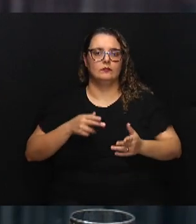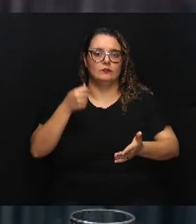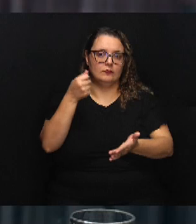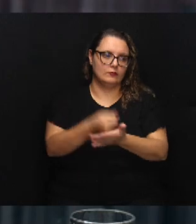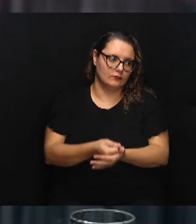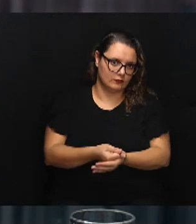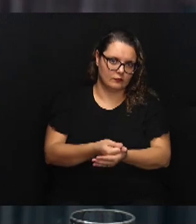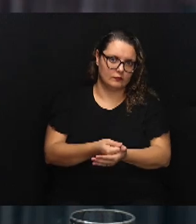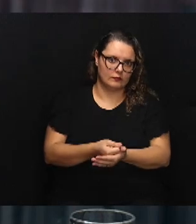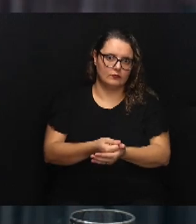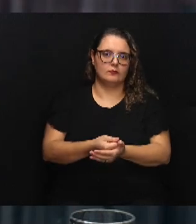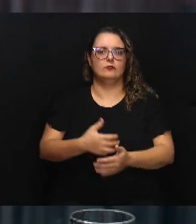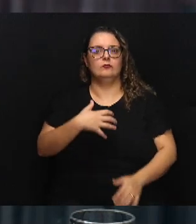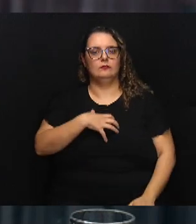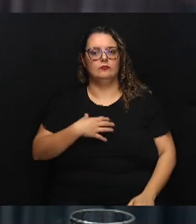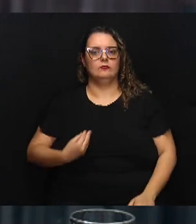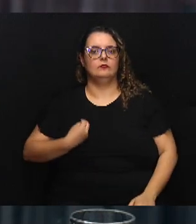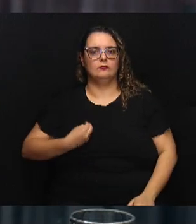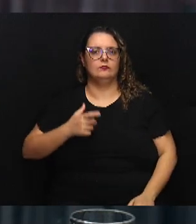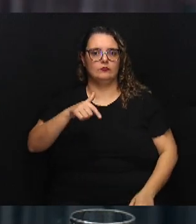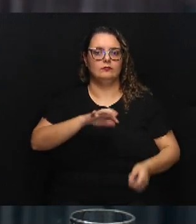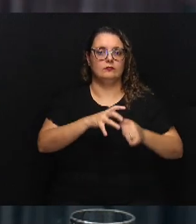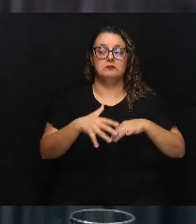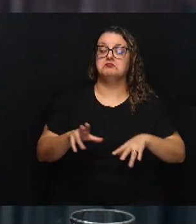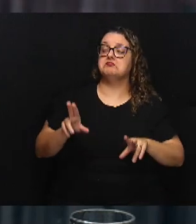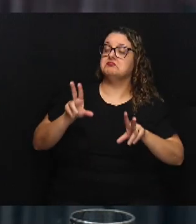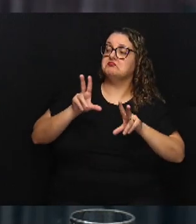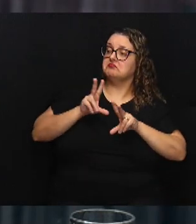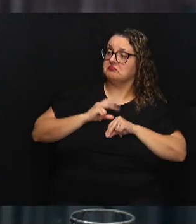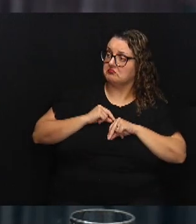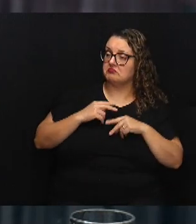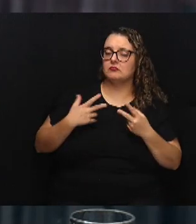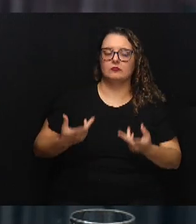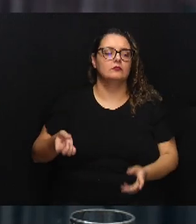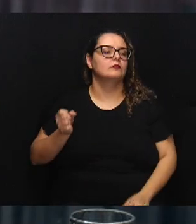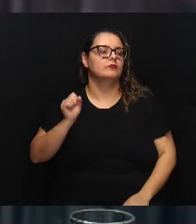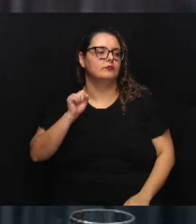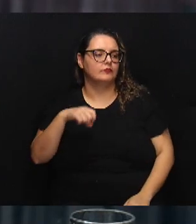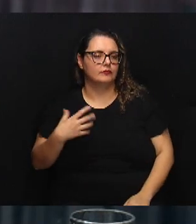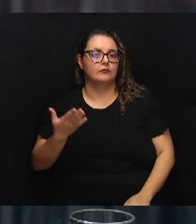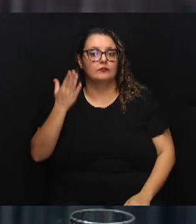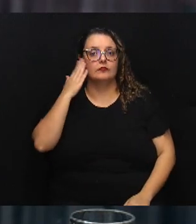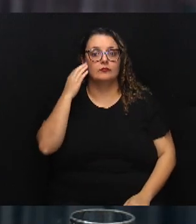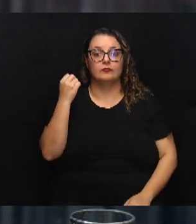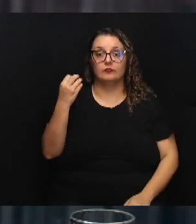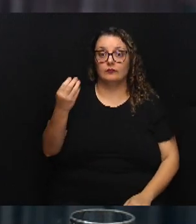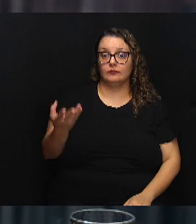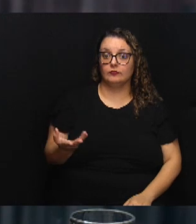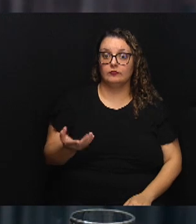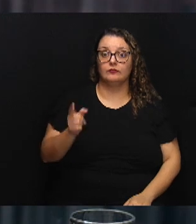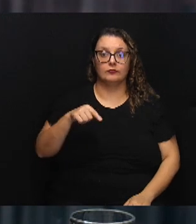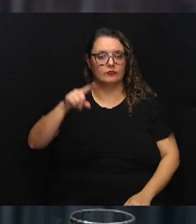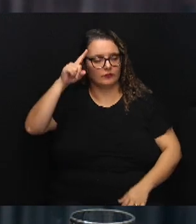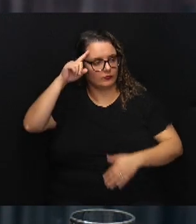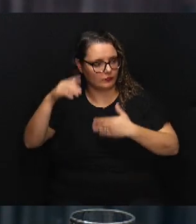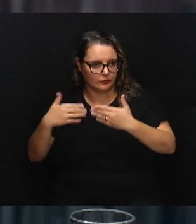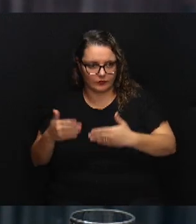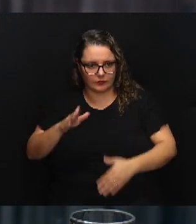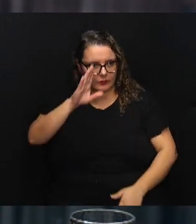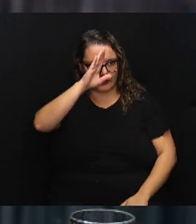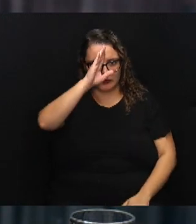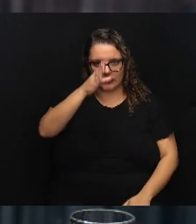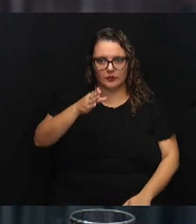seu lifestyle pós-pandemia. Uau! Né? Hoje a gente sabe que a viagem já é algo muito presente, principalmente